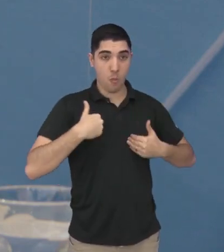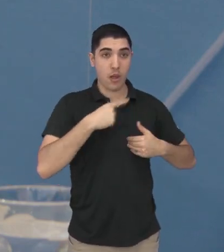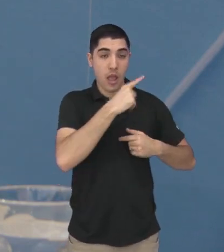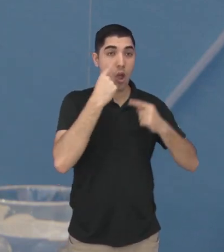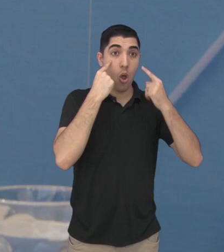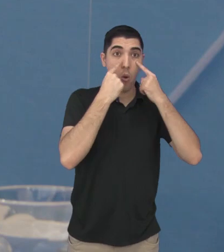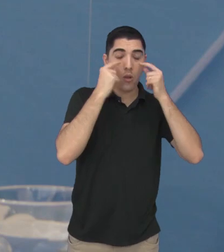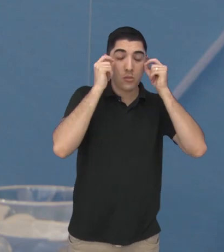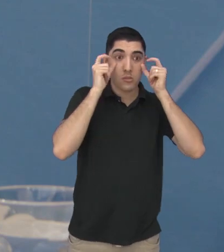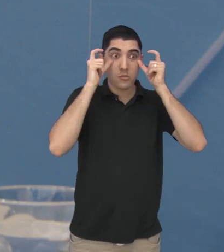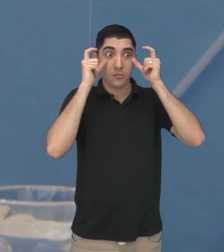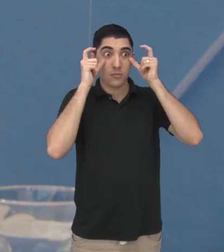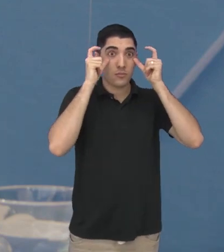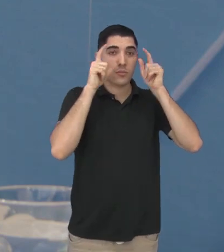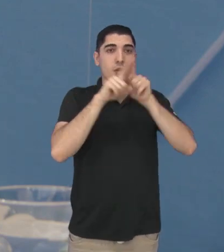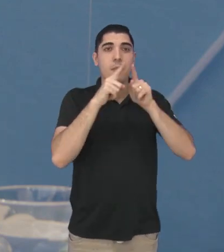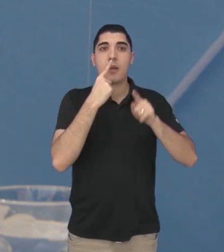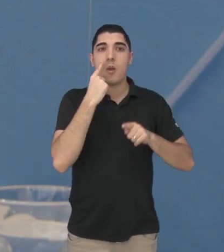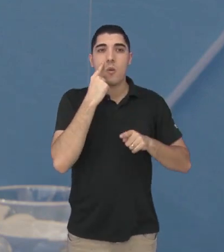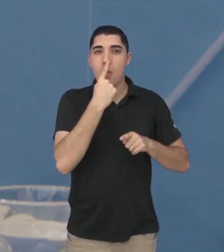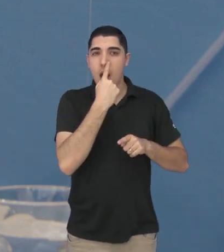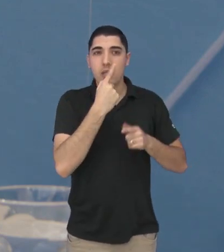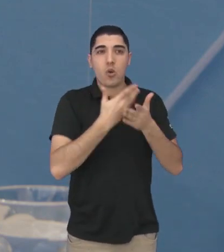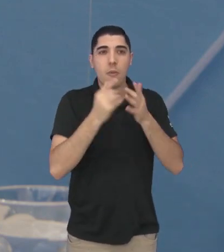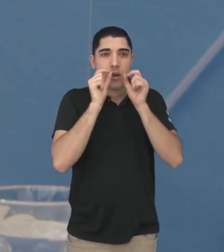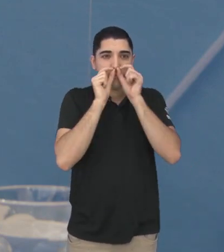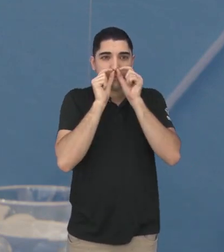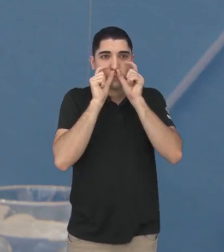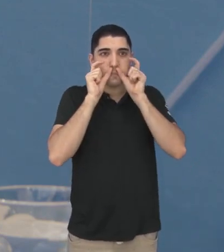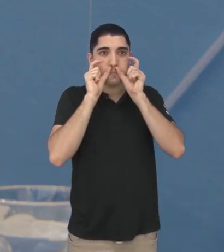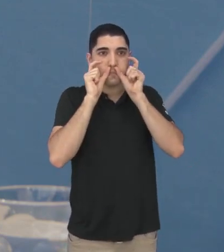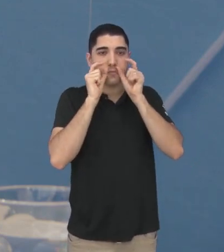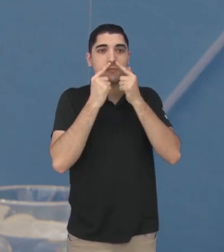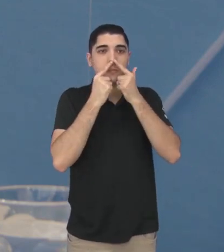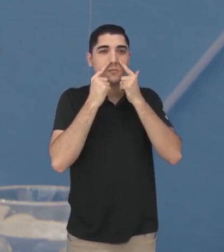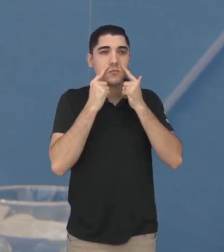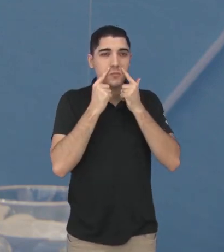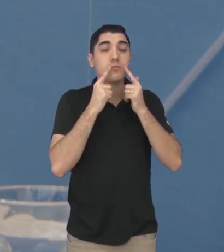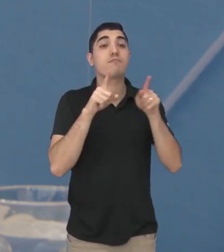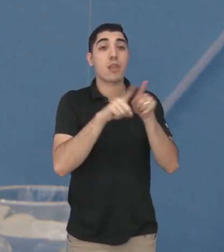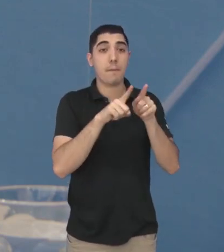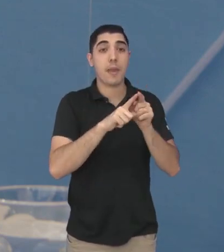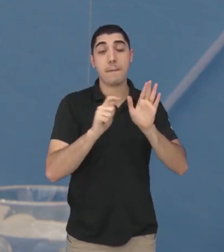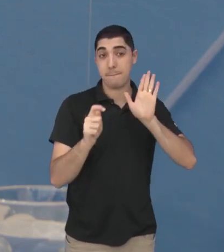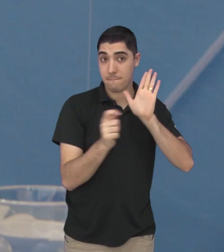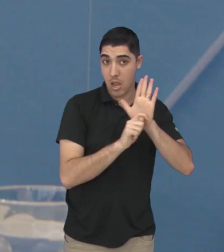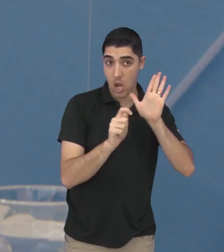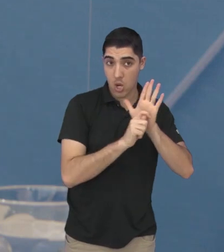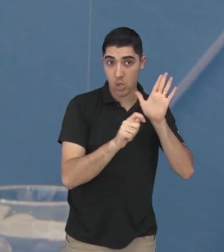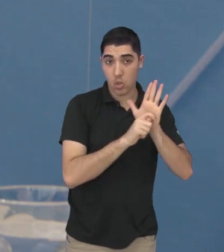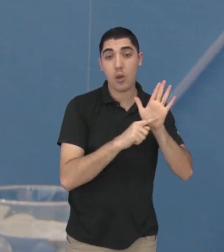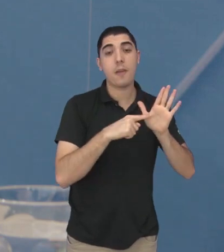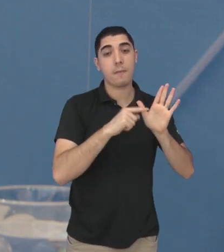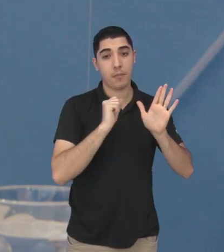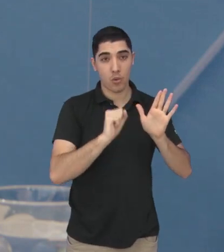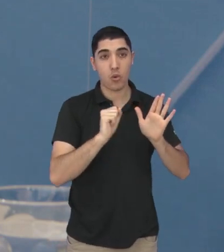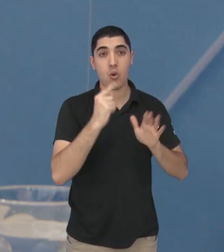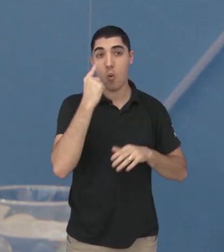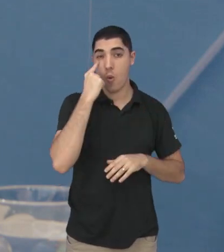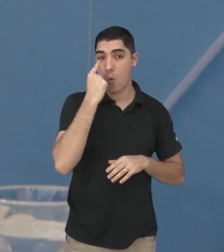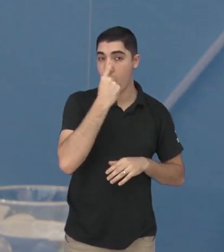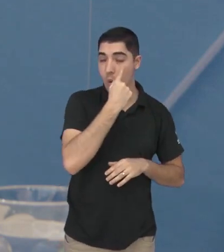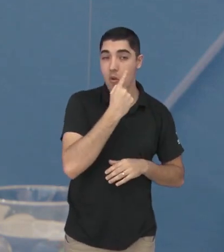O nariz, às vezes um sangramento. Então, o da maconha, por exemplo, né?